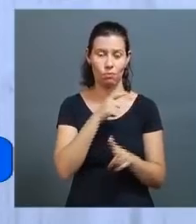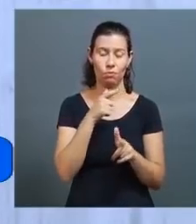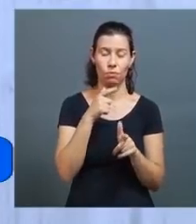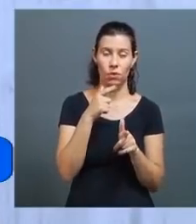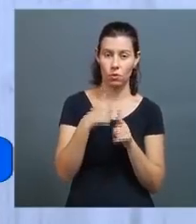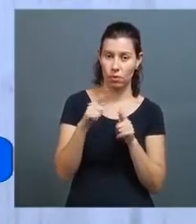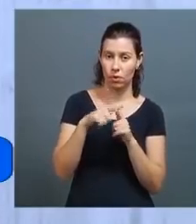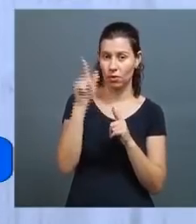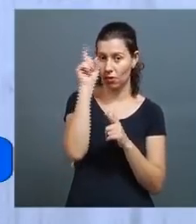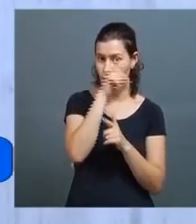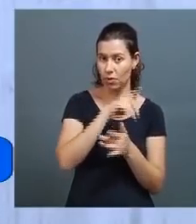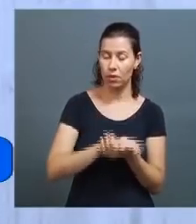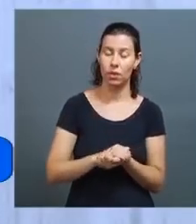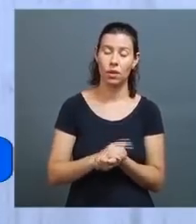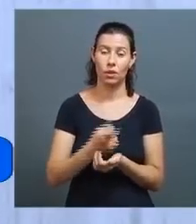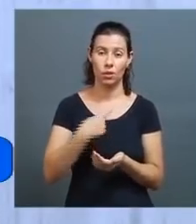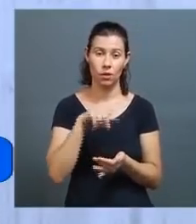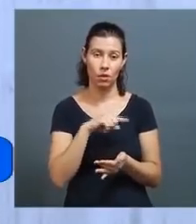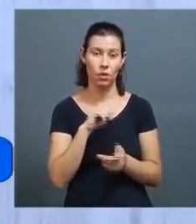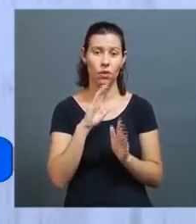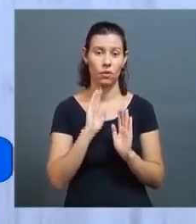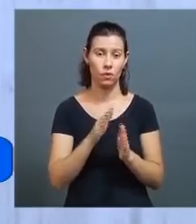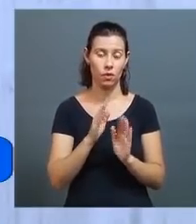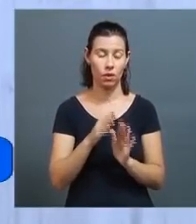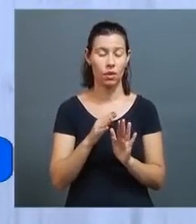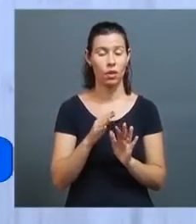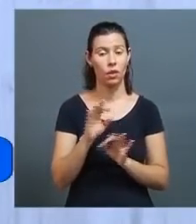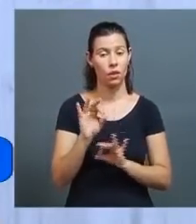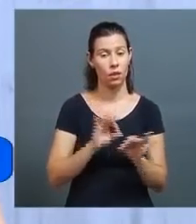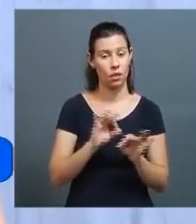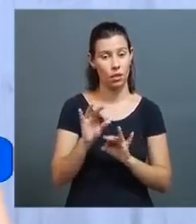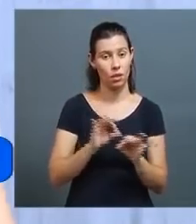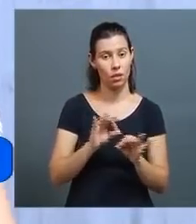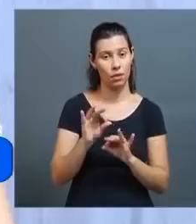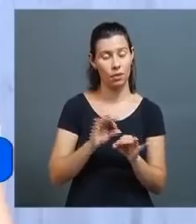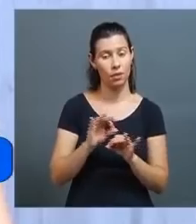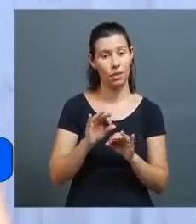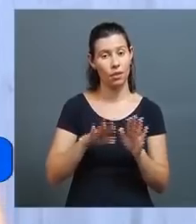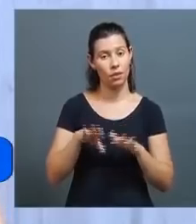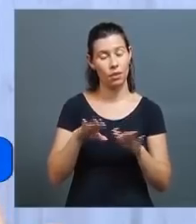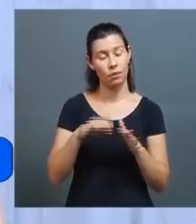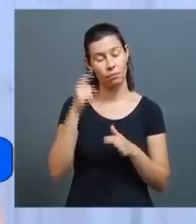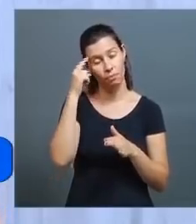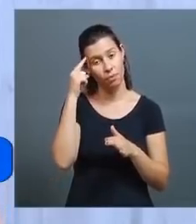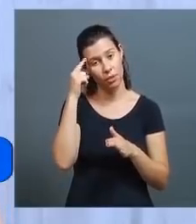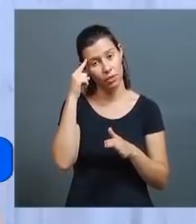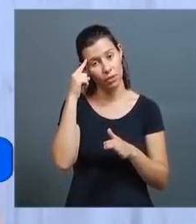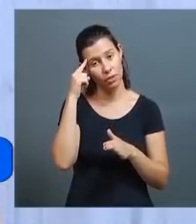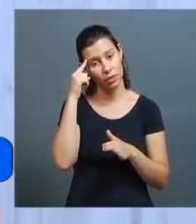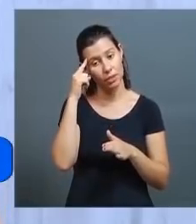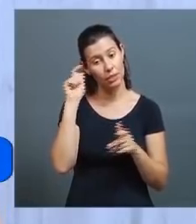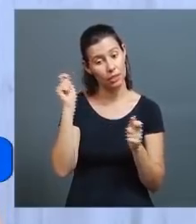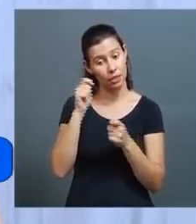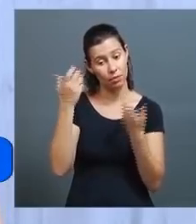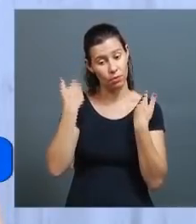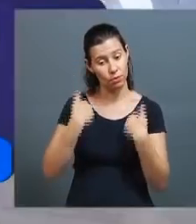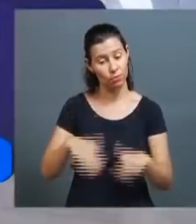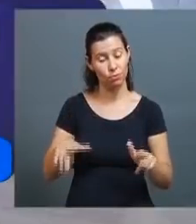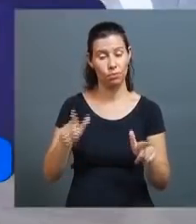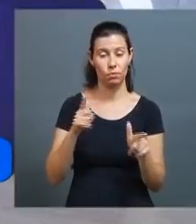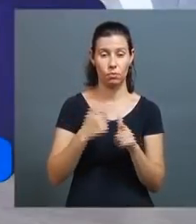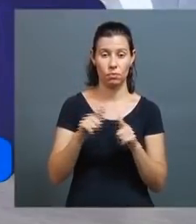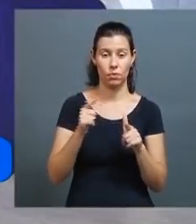aí a gente tem um encaminhamento já pensando em coisas que fugiram dessa esfera e que possam ser orgânicas. Analisando todos